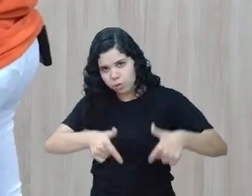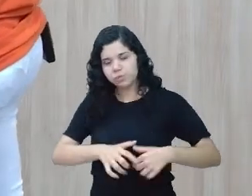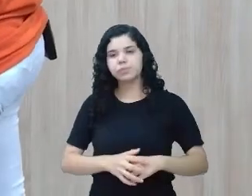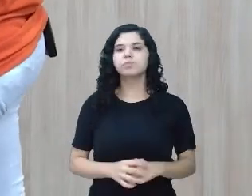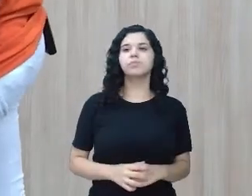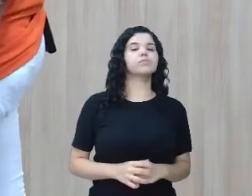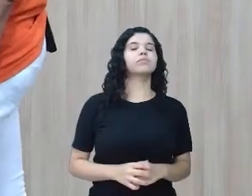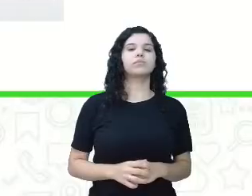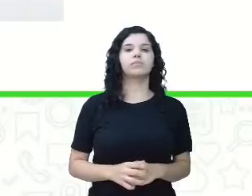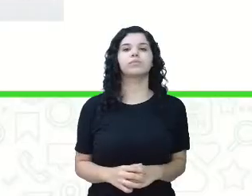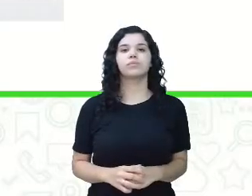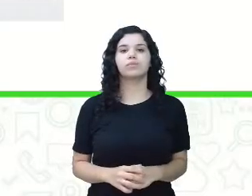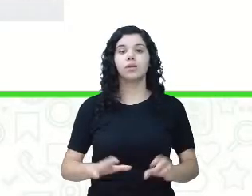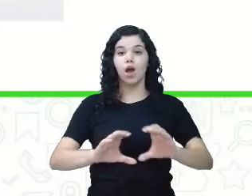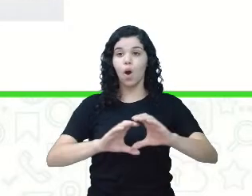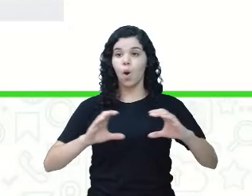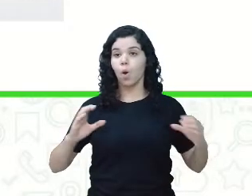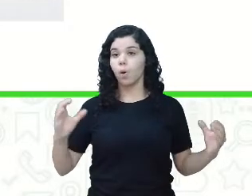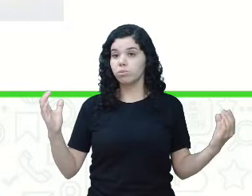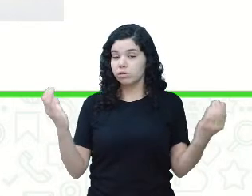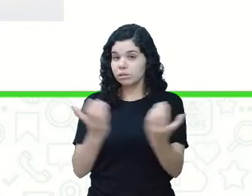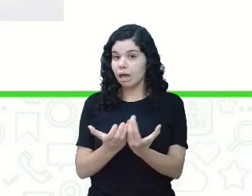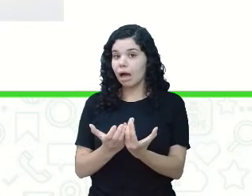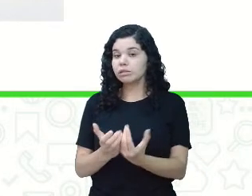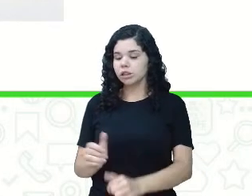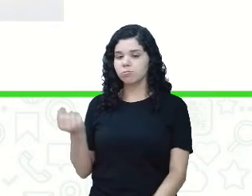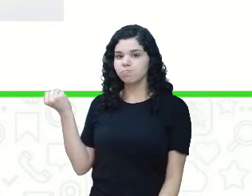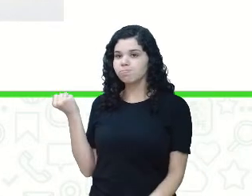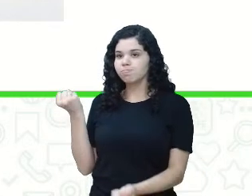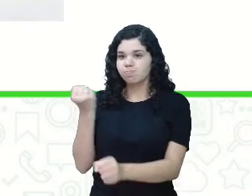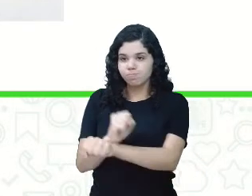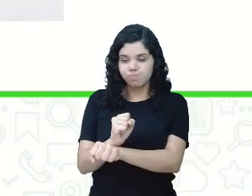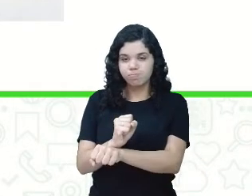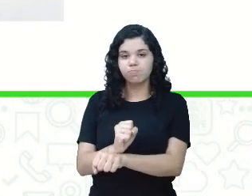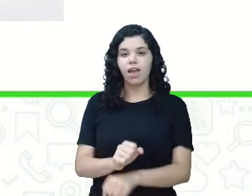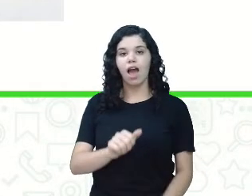Comunidade escrava e alforrias. Vamos fazer essa